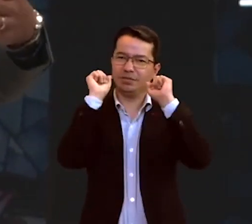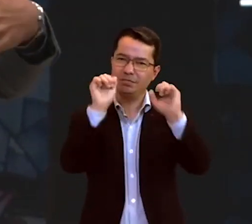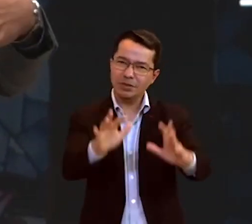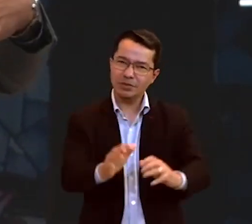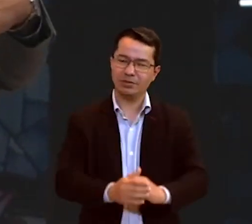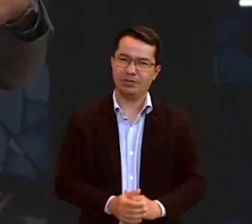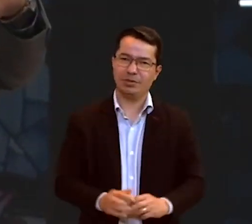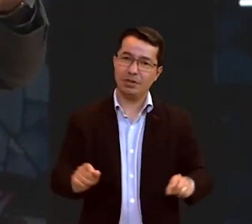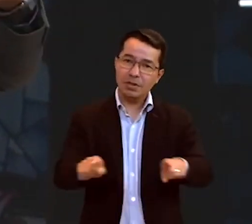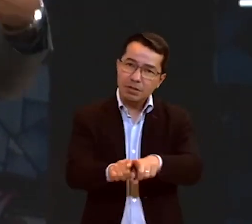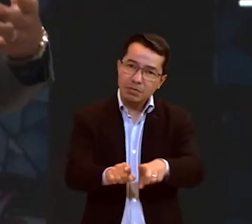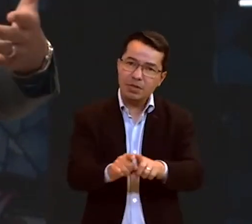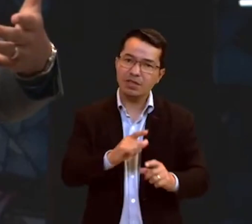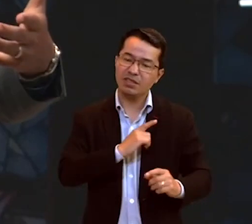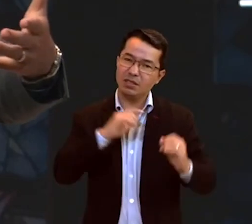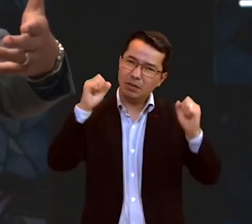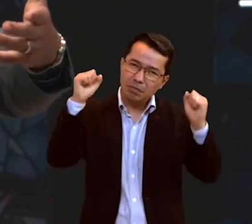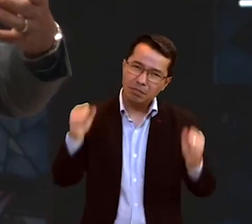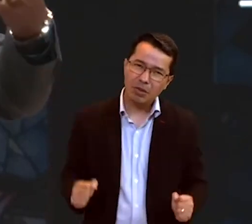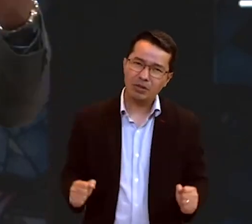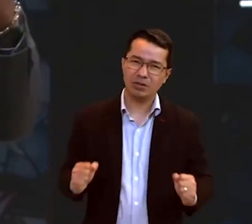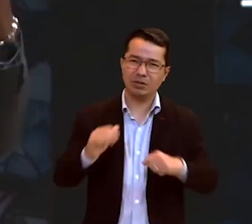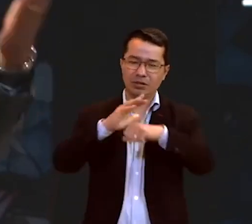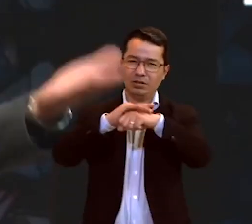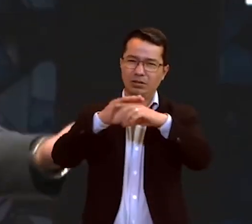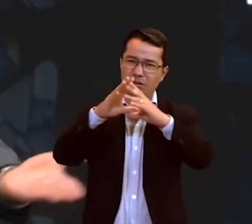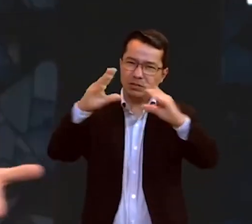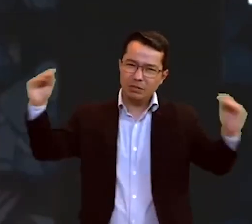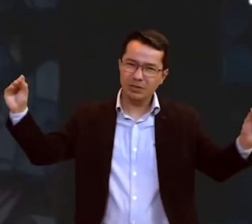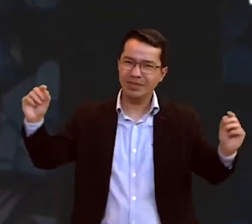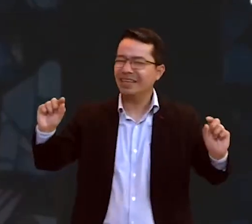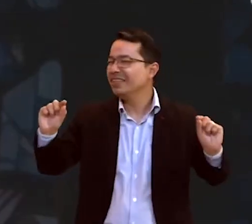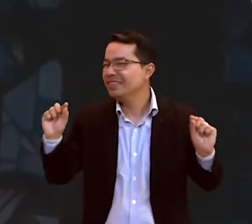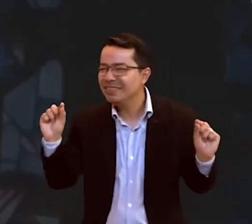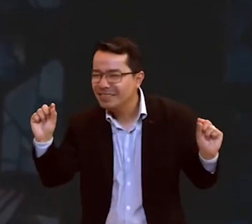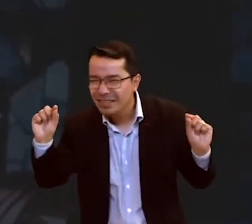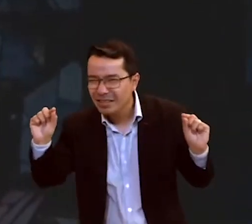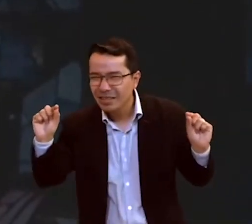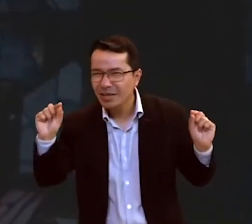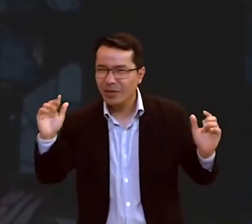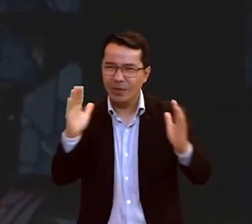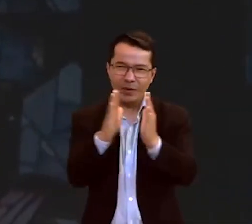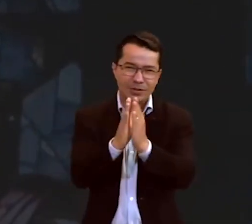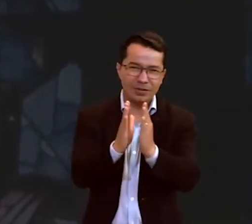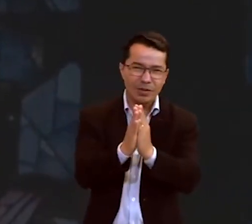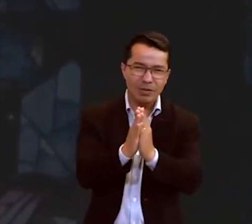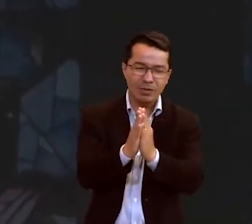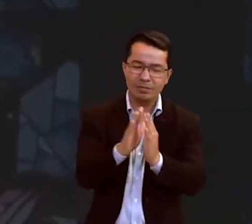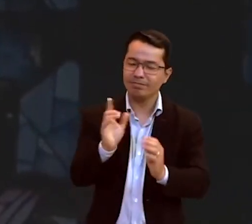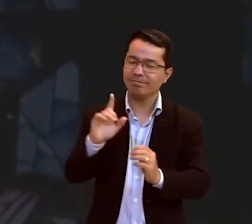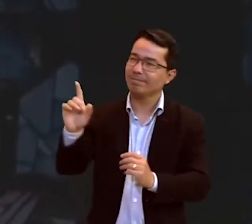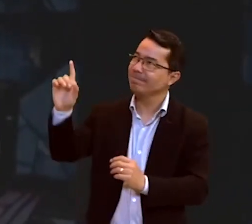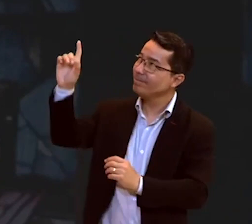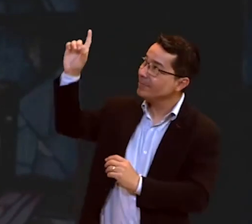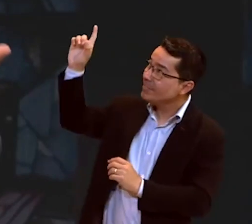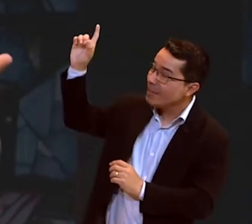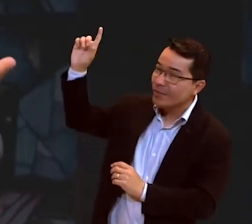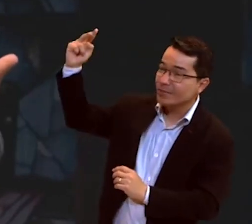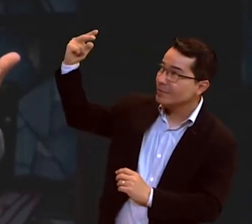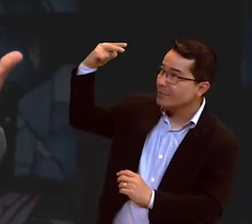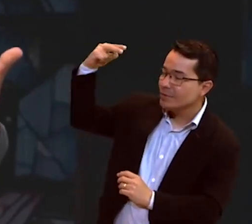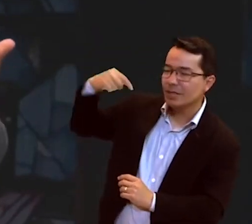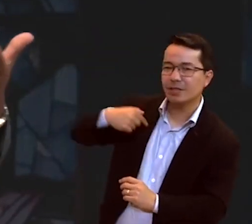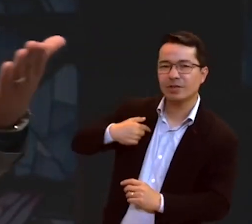o poder da cura não está em quem ora, mas está em quem ouve. É por isso que eu e você somos encorajados a